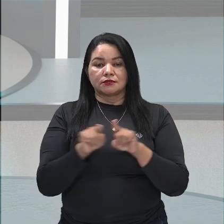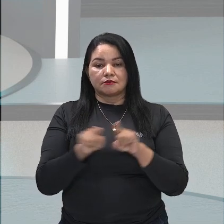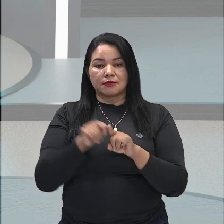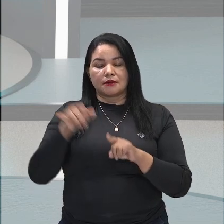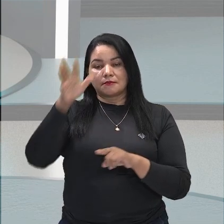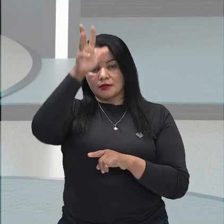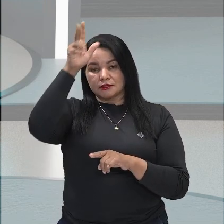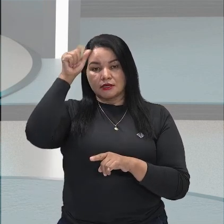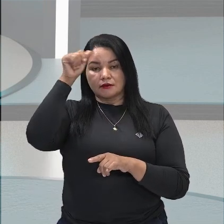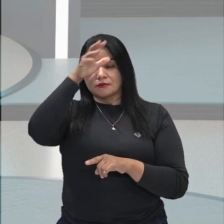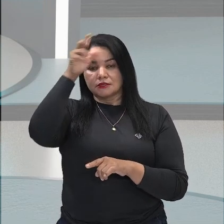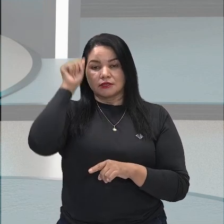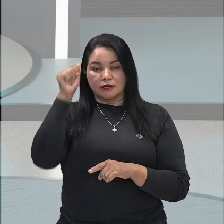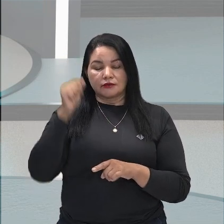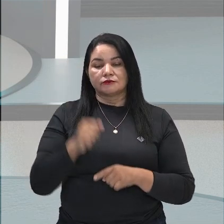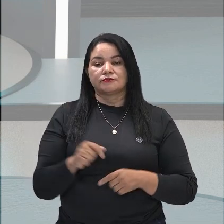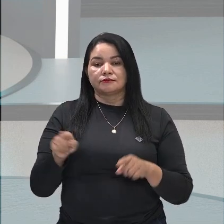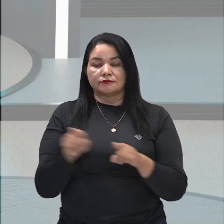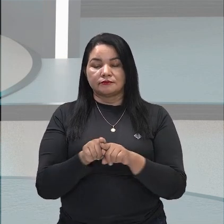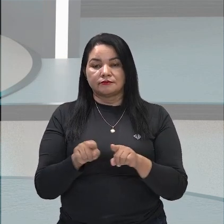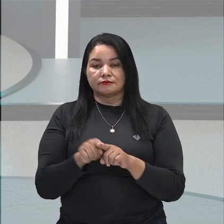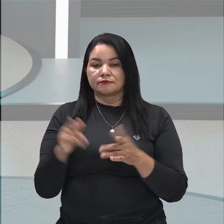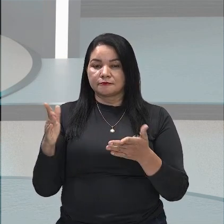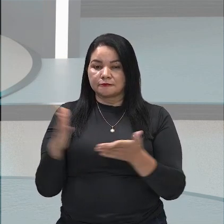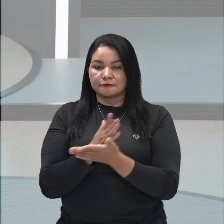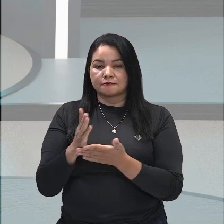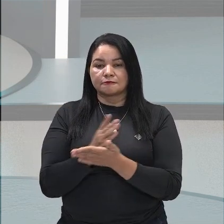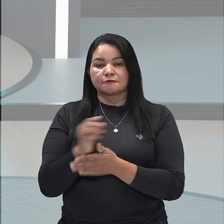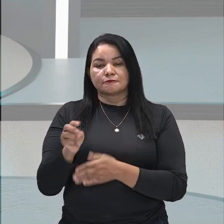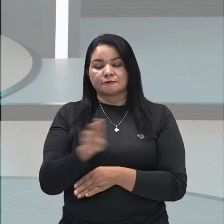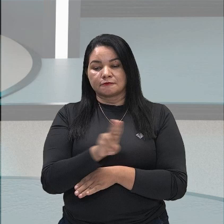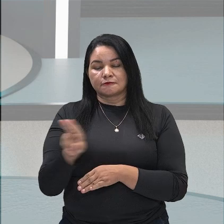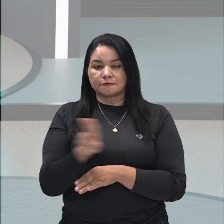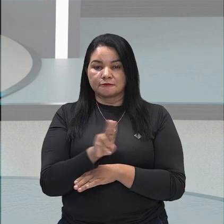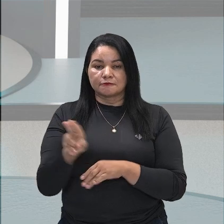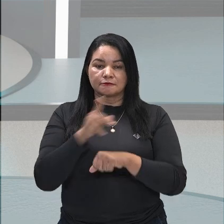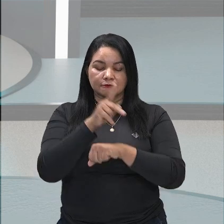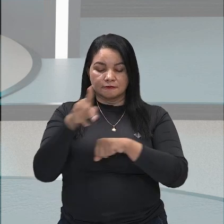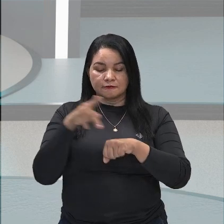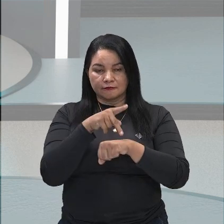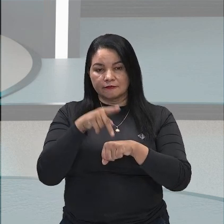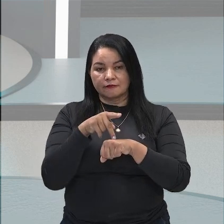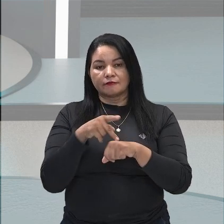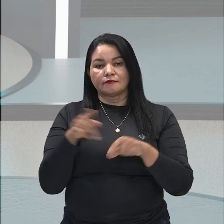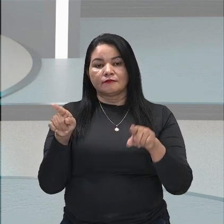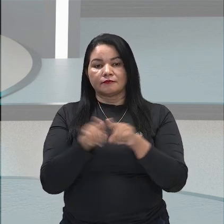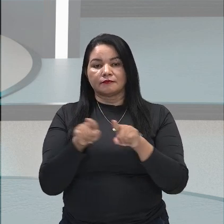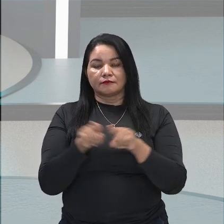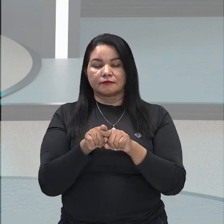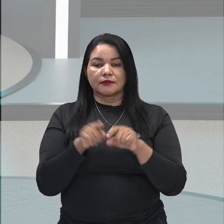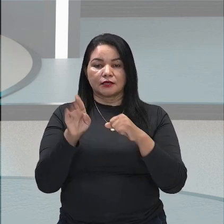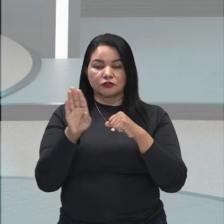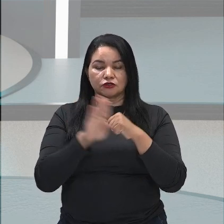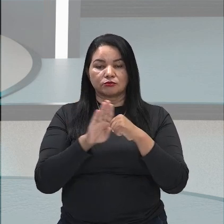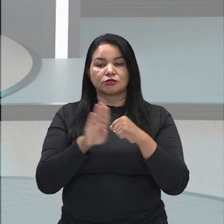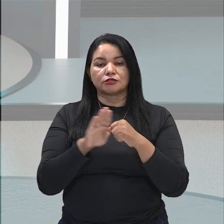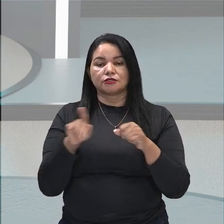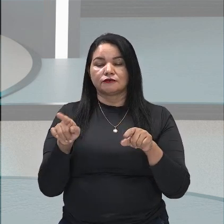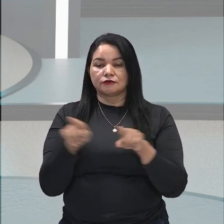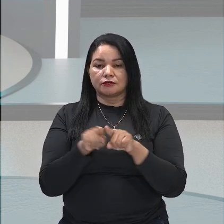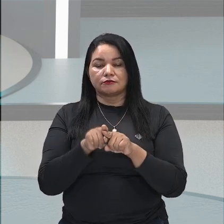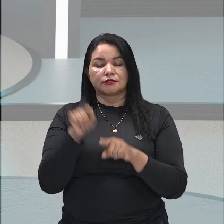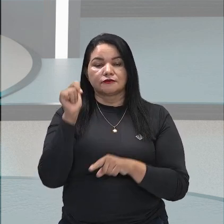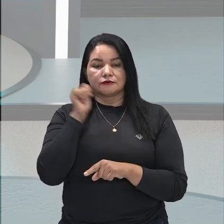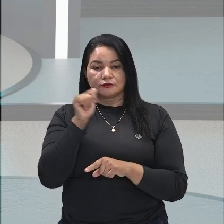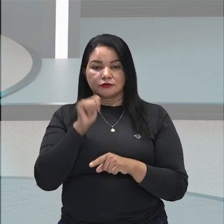mais. Temos também nombres de países. Então, os países são substantivos femininos,